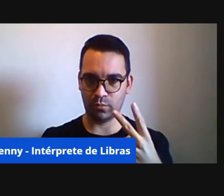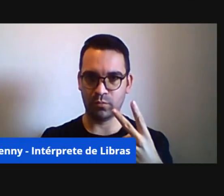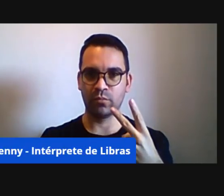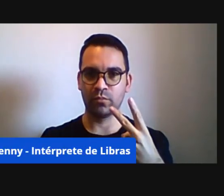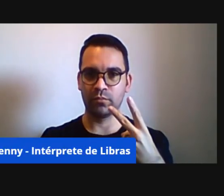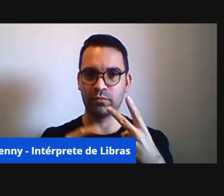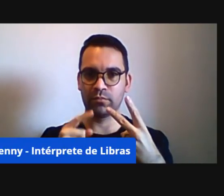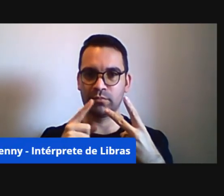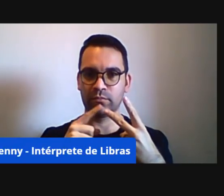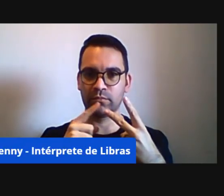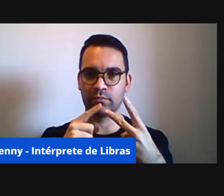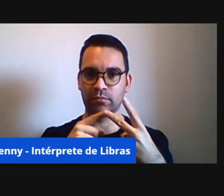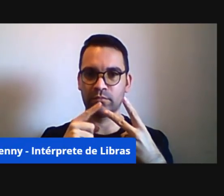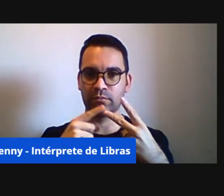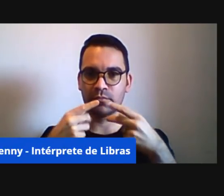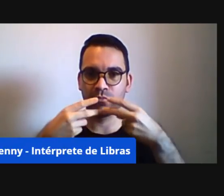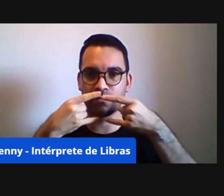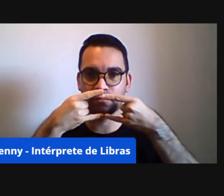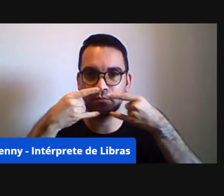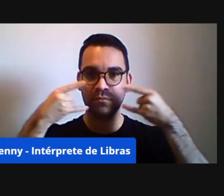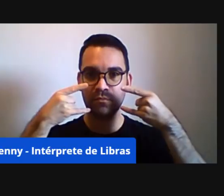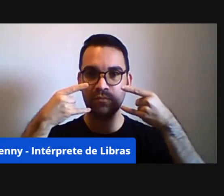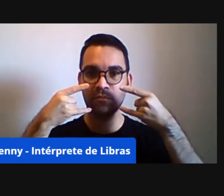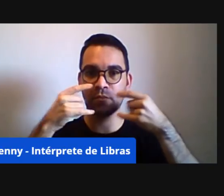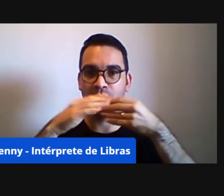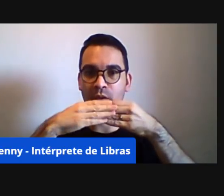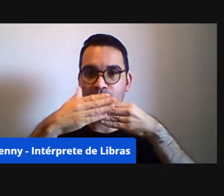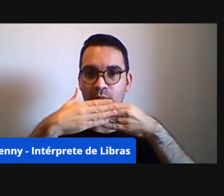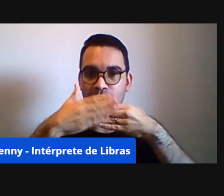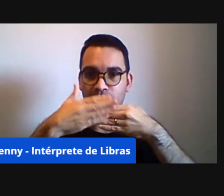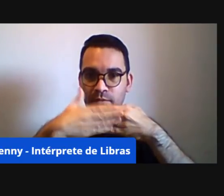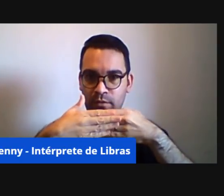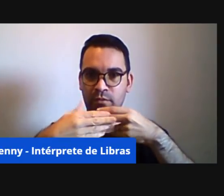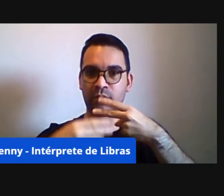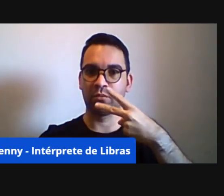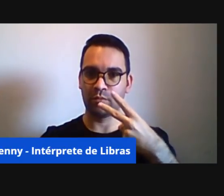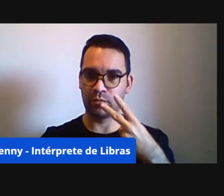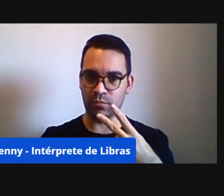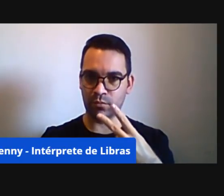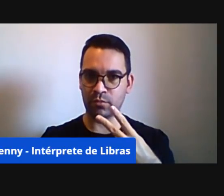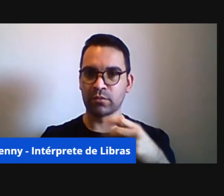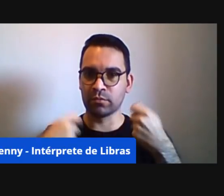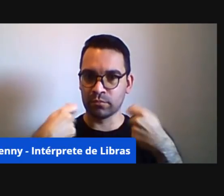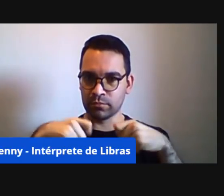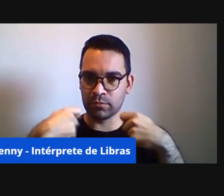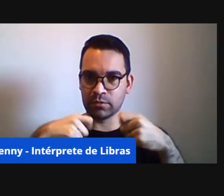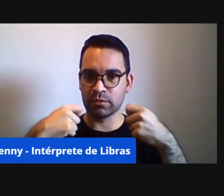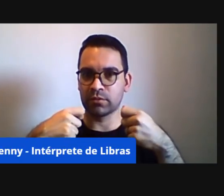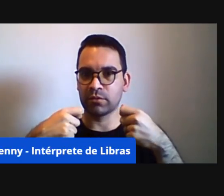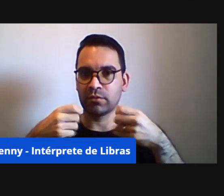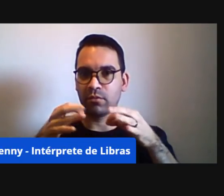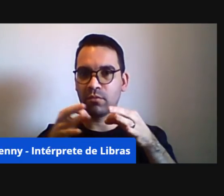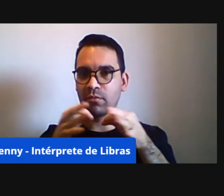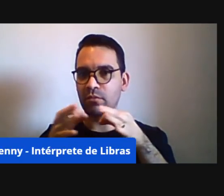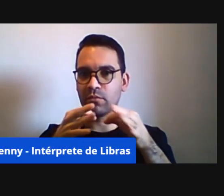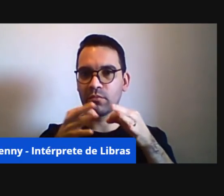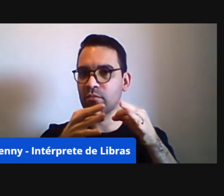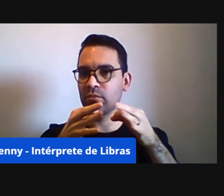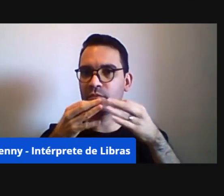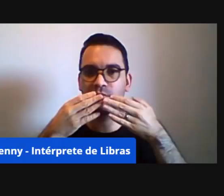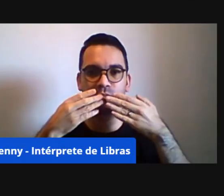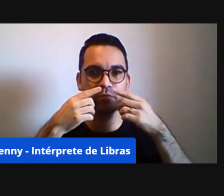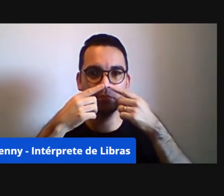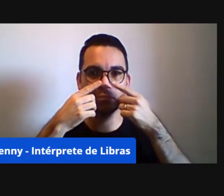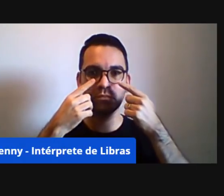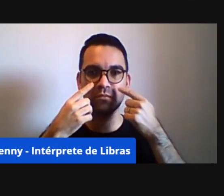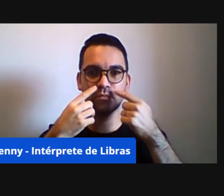ficar bem ajustada ao rosto. Esses elásticos, eles têm que estar do tamanho que se ajuste bem ao seu rosto, cobrindo o nariz e o queixo